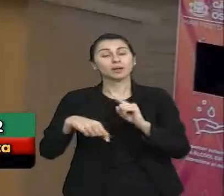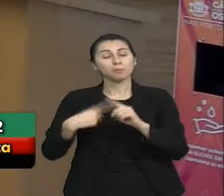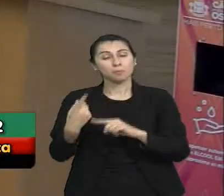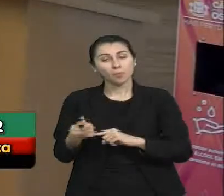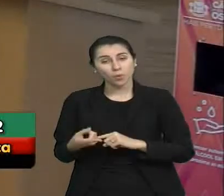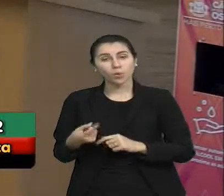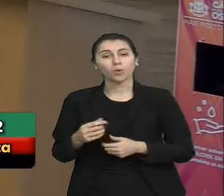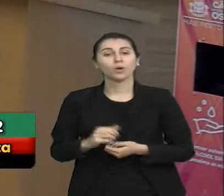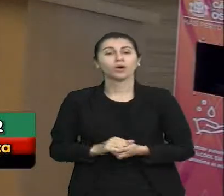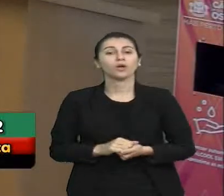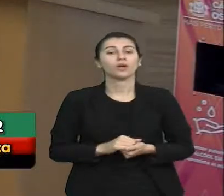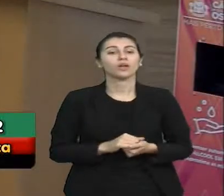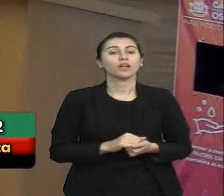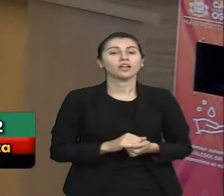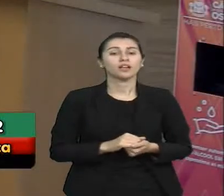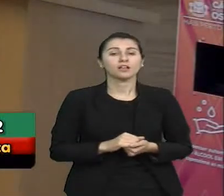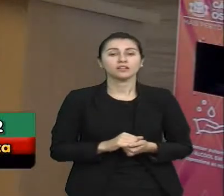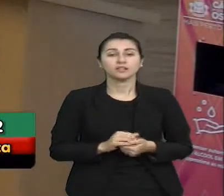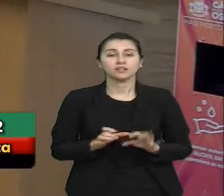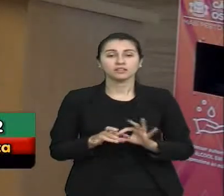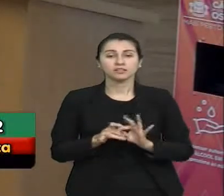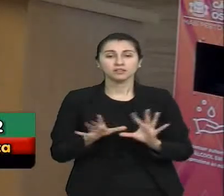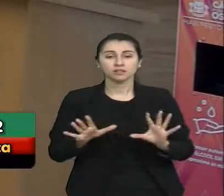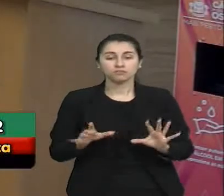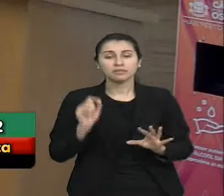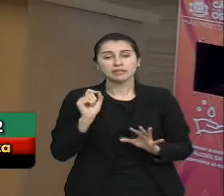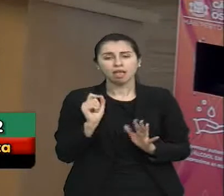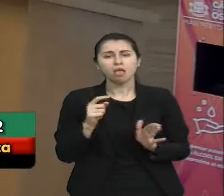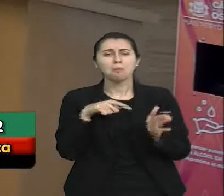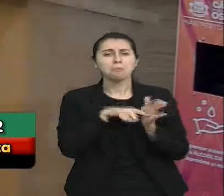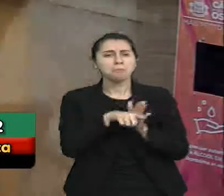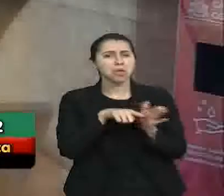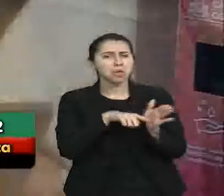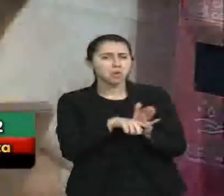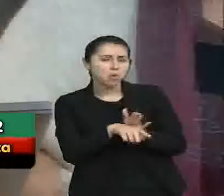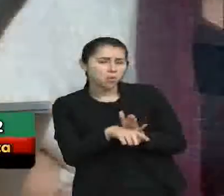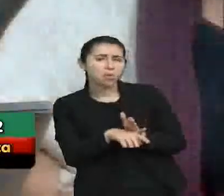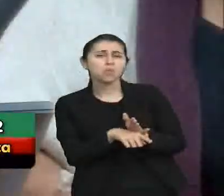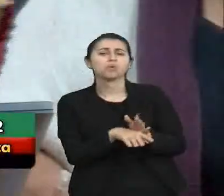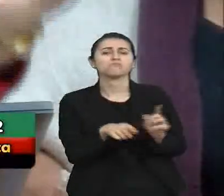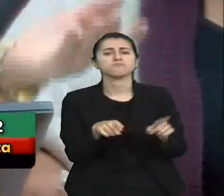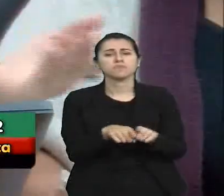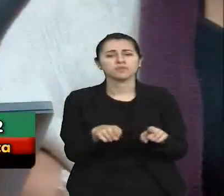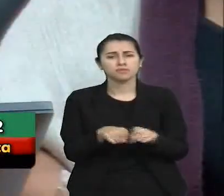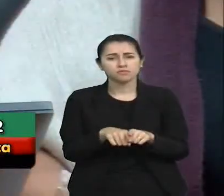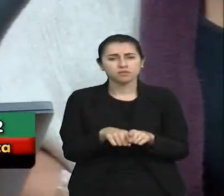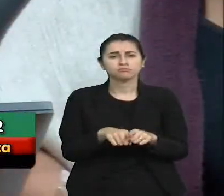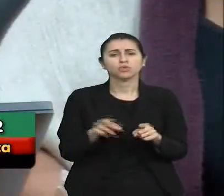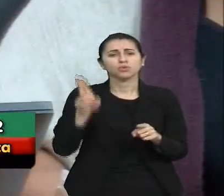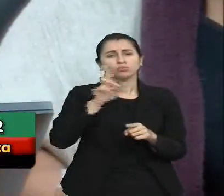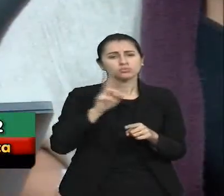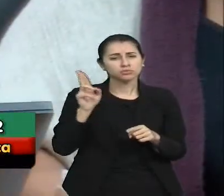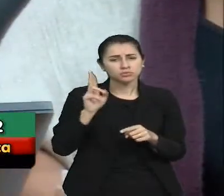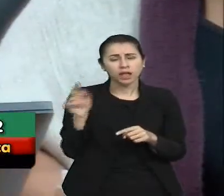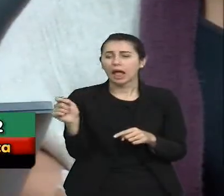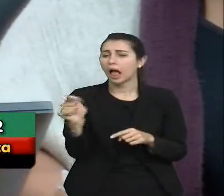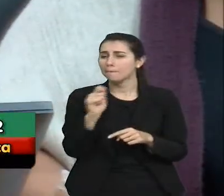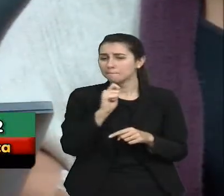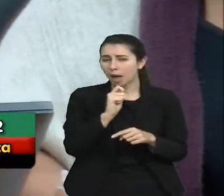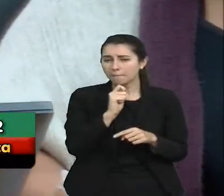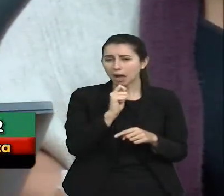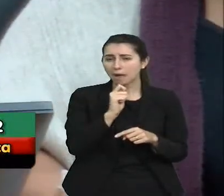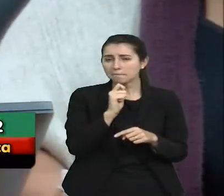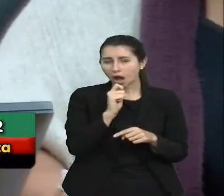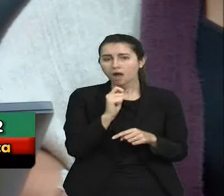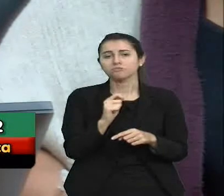vamos abrir espaço para quem queira fazer perguntas e que queiram também usar o microfone, né? Acho que é importante a gente